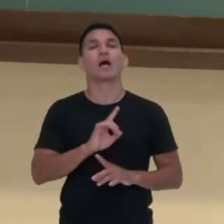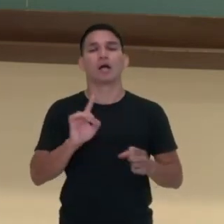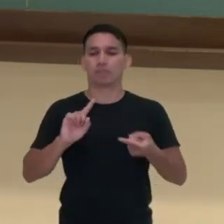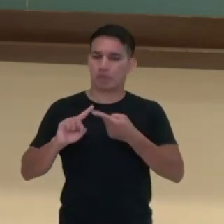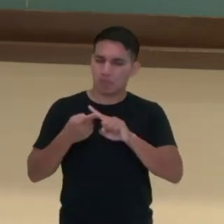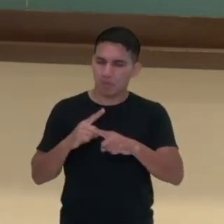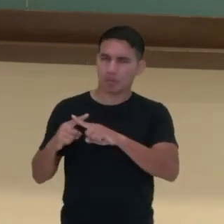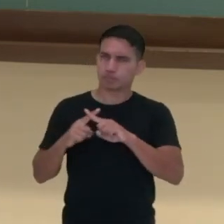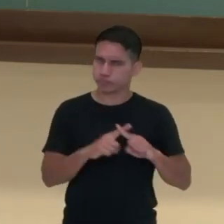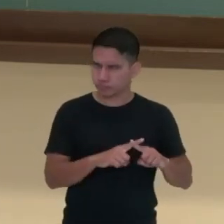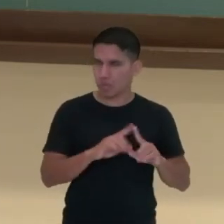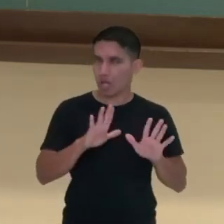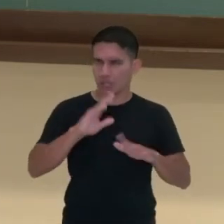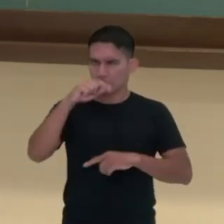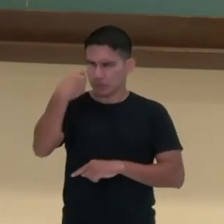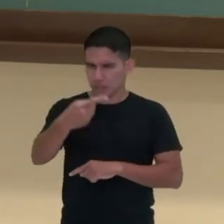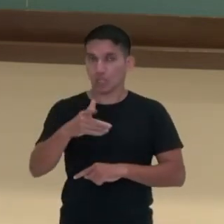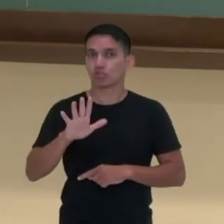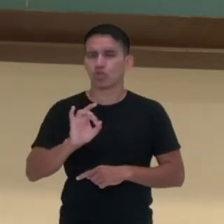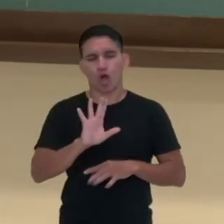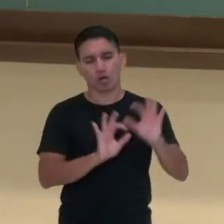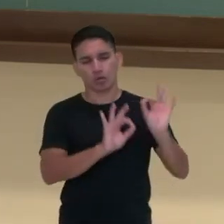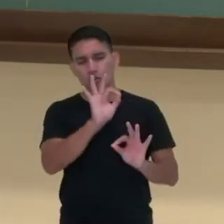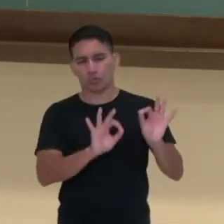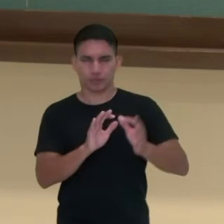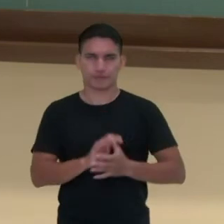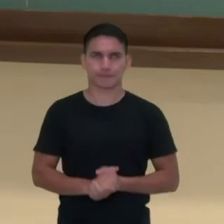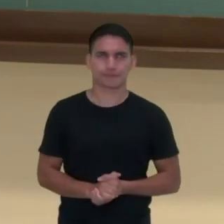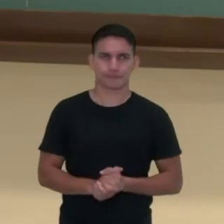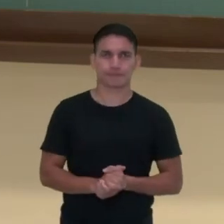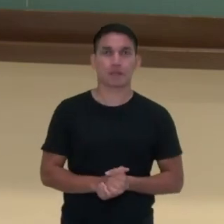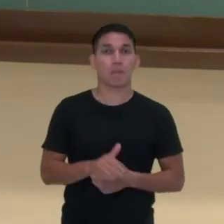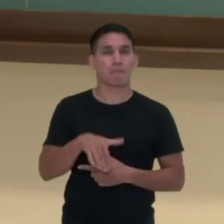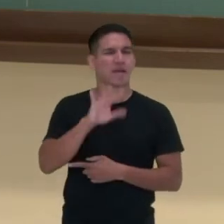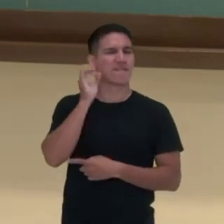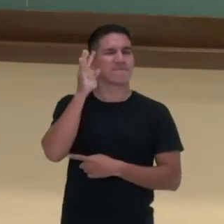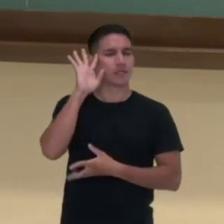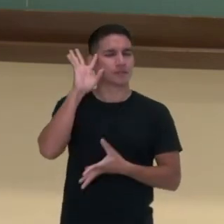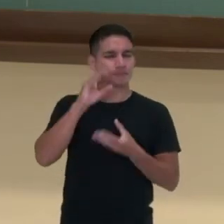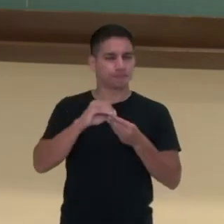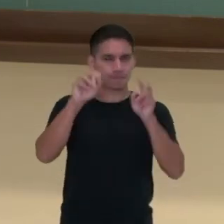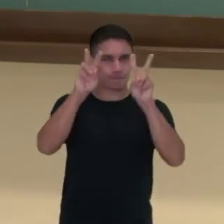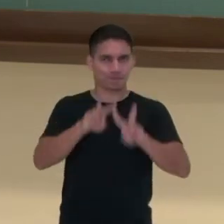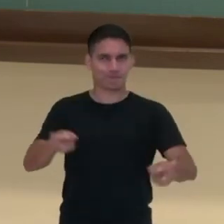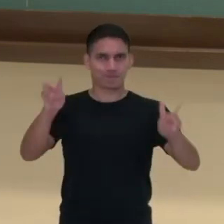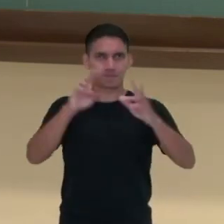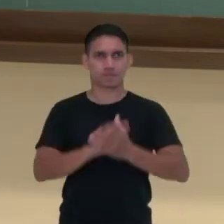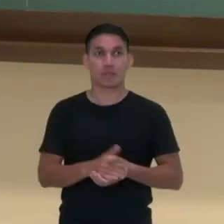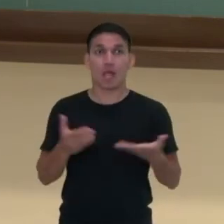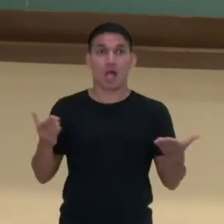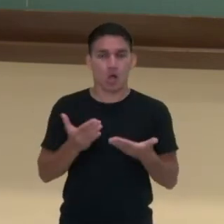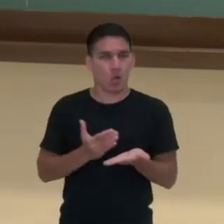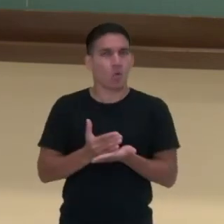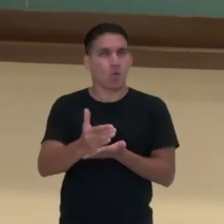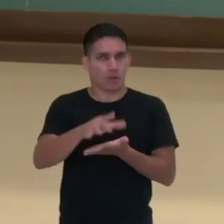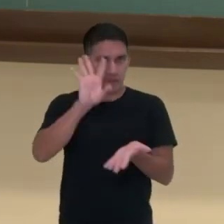Agora vamos só fazer o esquema aqui, pessoal, para ficar mais fácil. Então, olha só. Agora eu vou